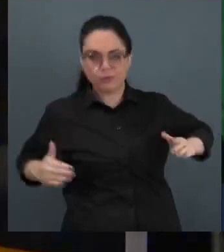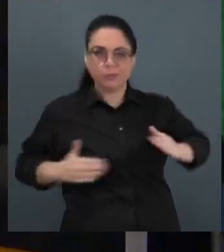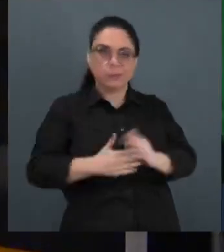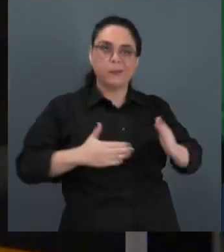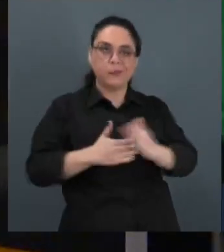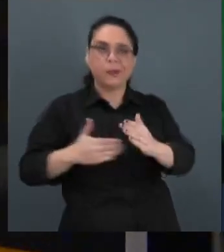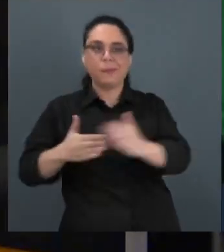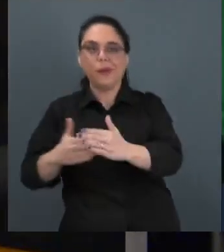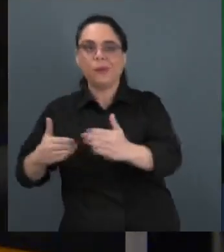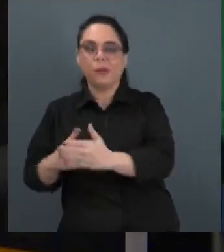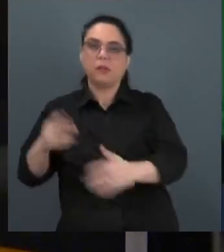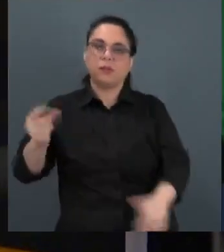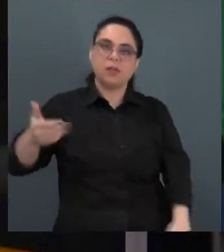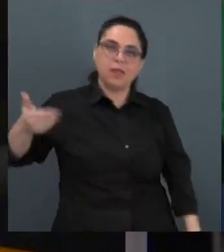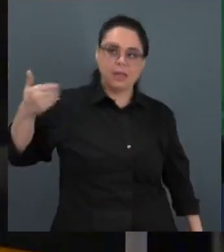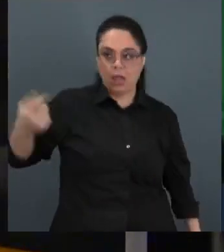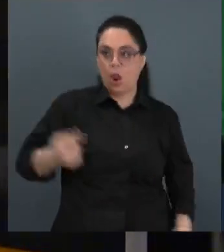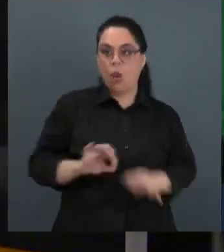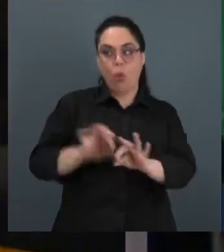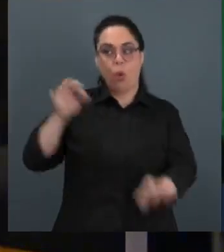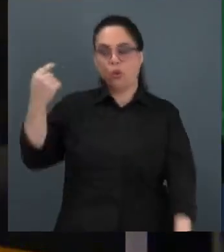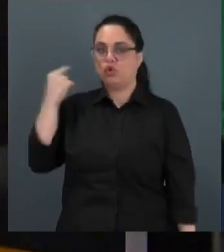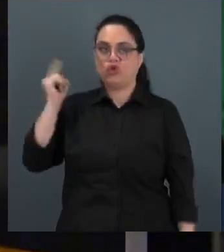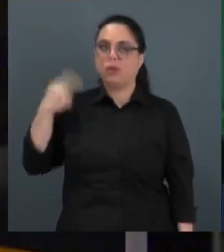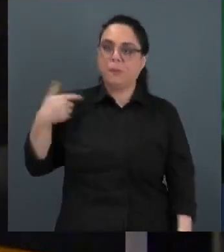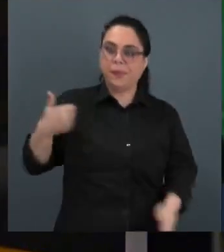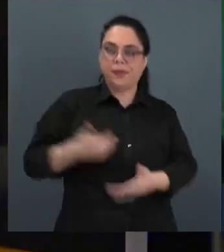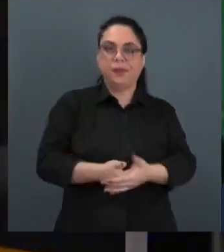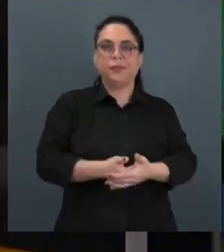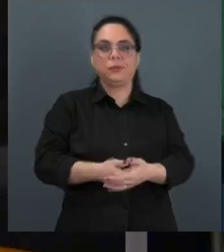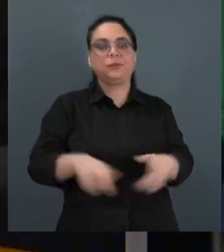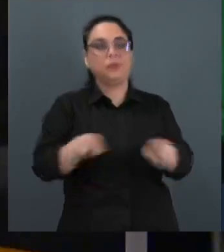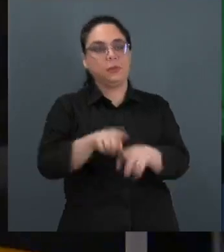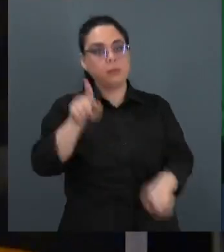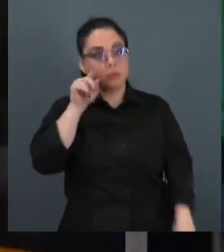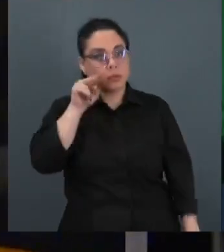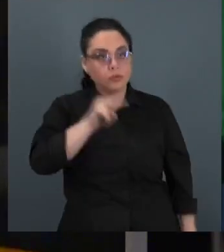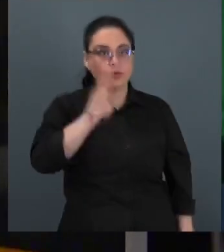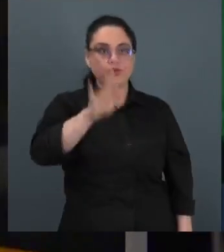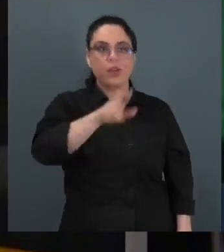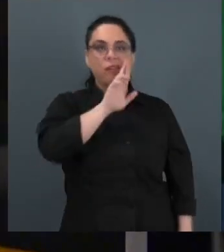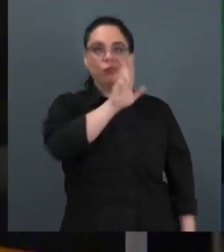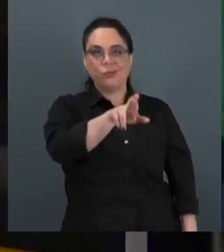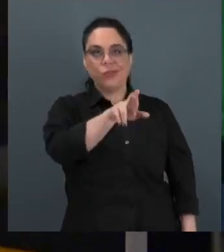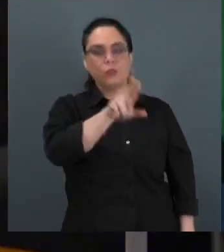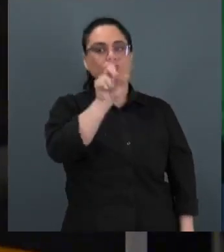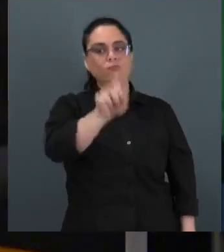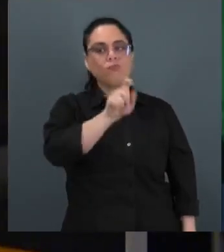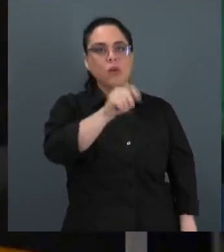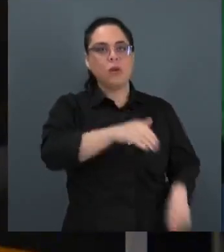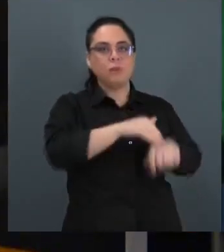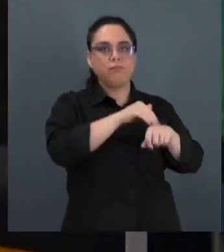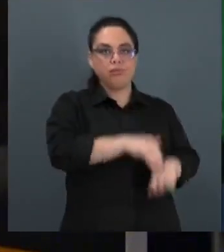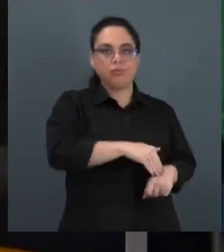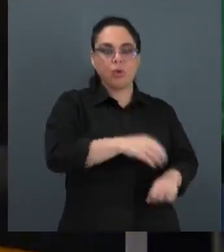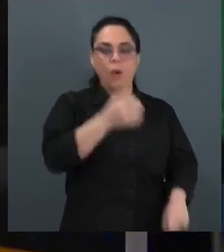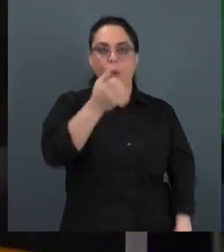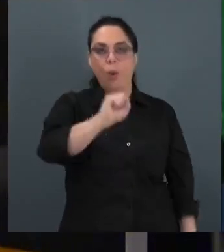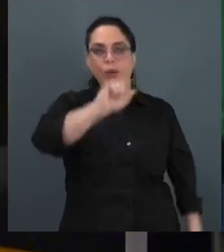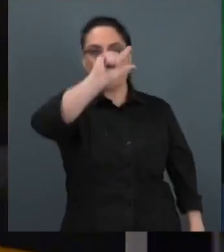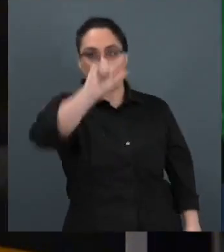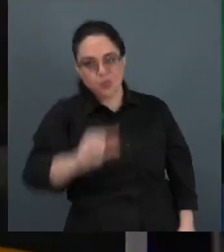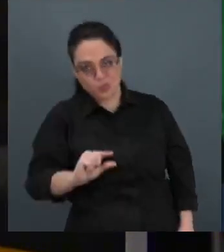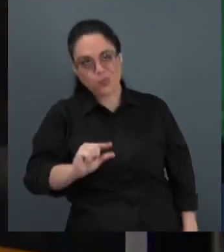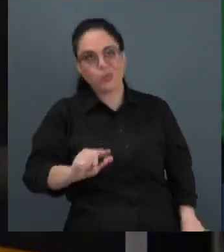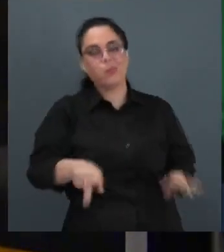em tempos não muito distantes. E nós vimos o resultado. A supressão de quase 8 pontos percentuais